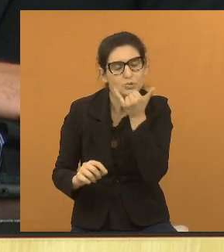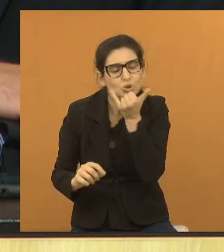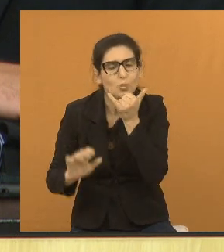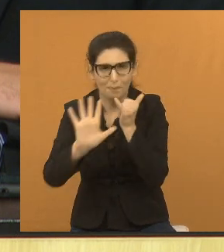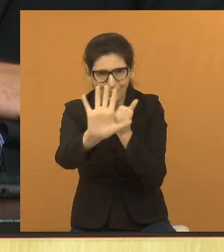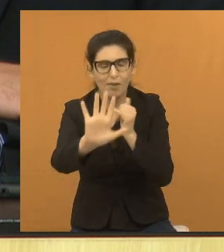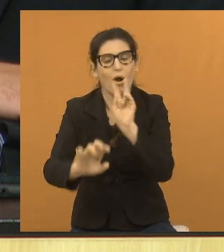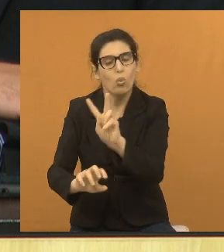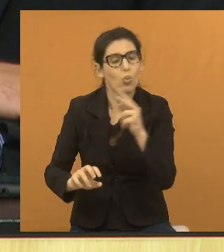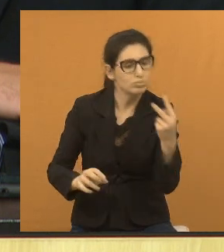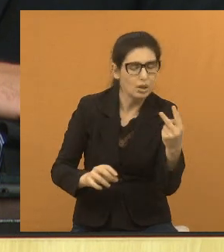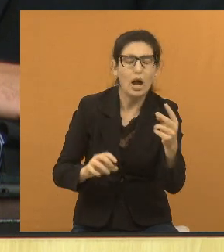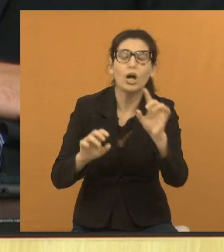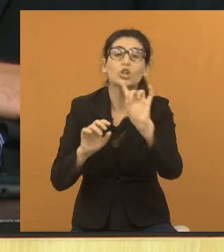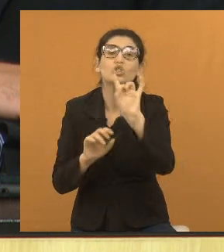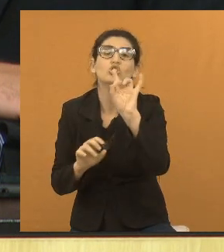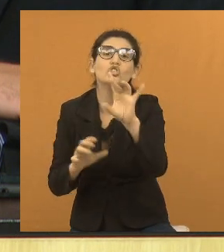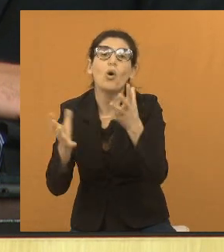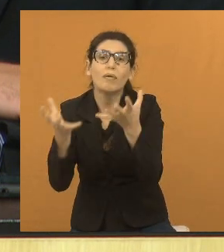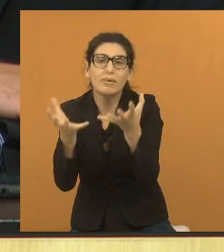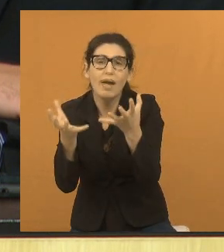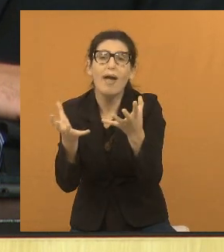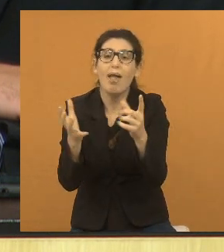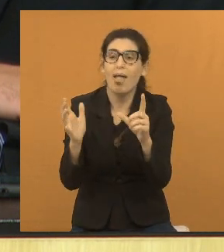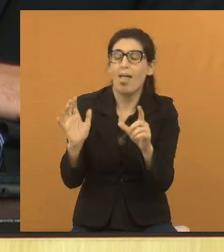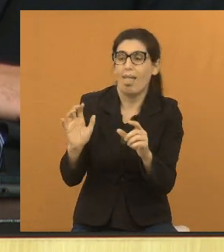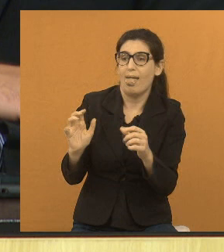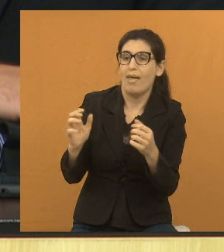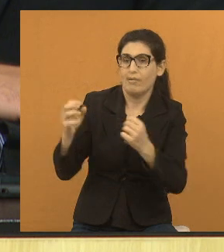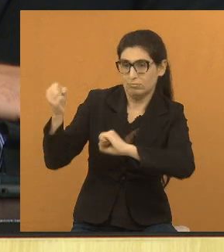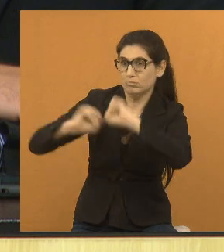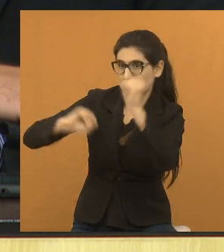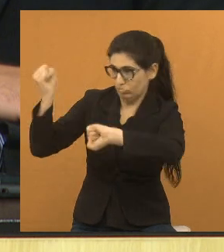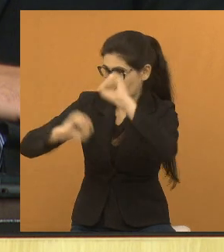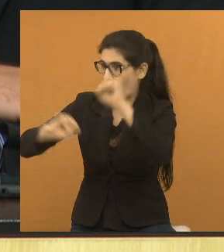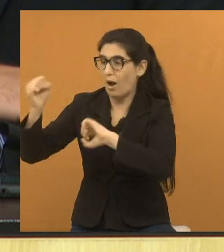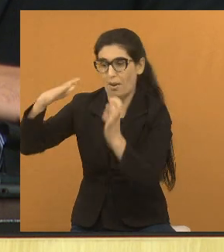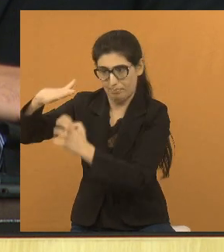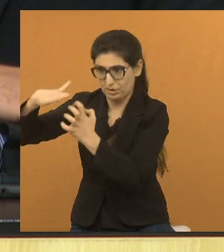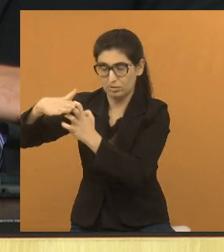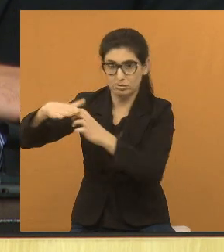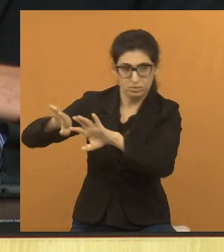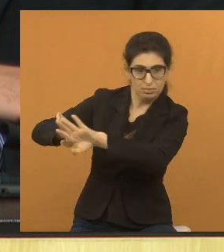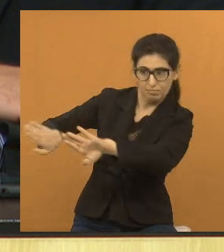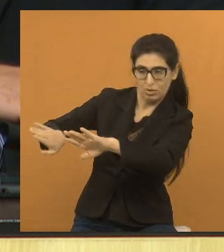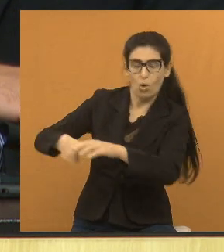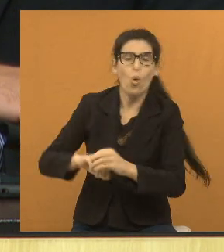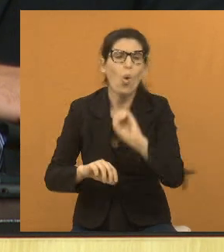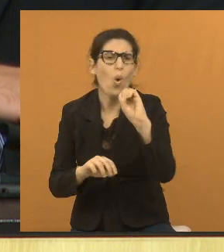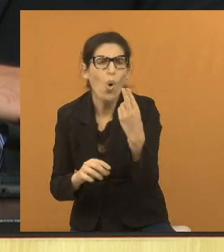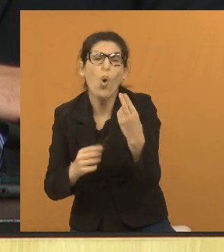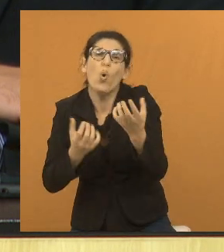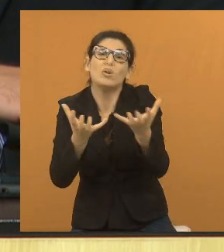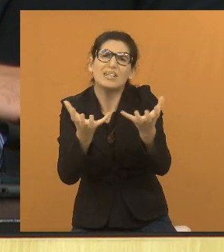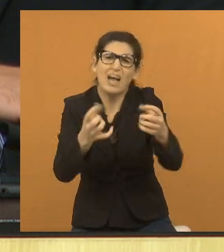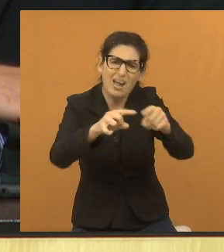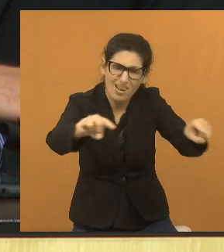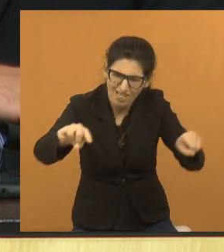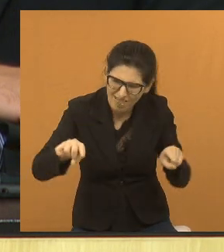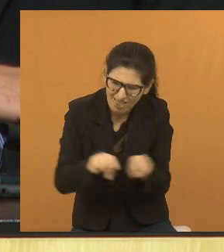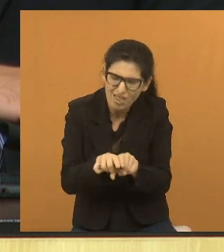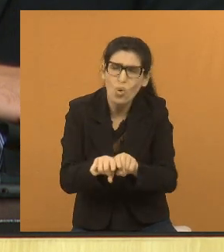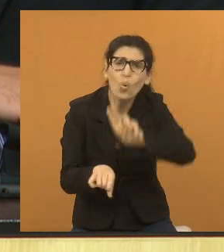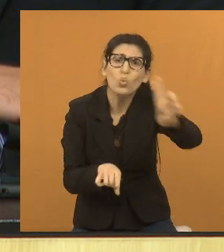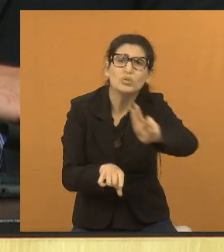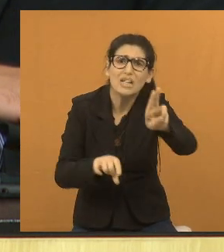sua região. Esse é o momento do plano diretor e também na lei de desocupação do solo, que ela vai especificar melhores esses